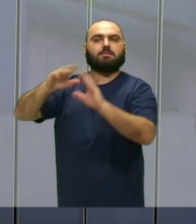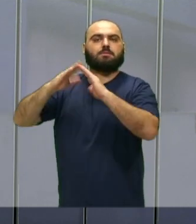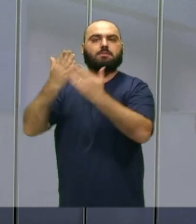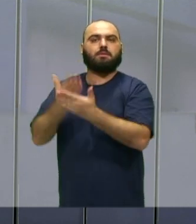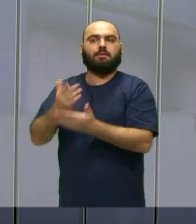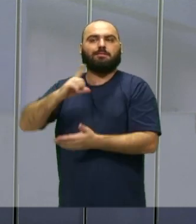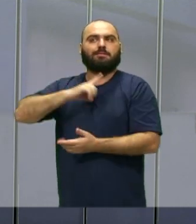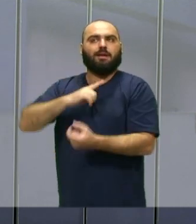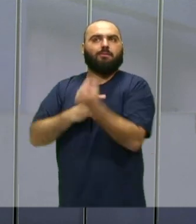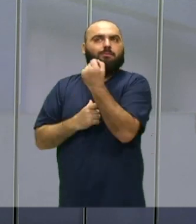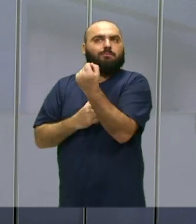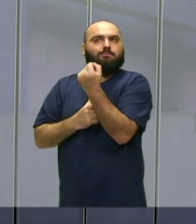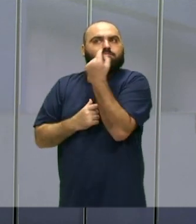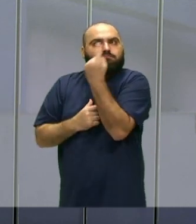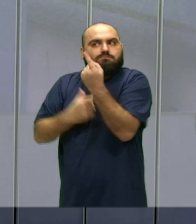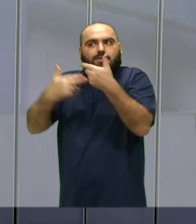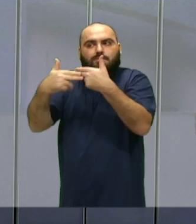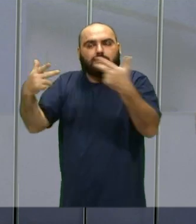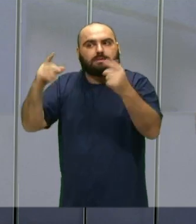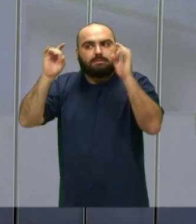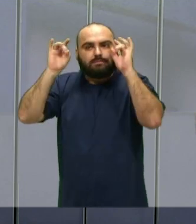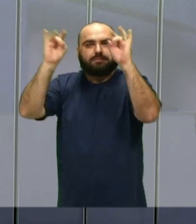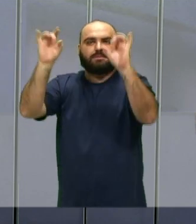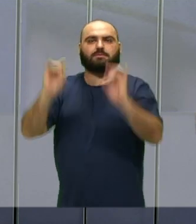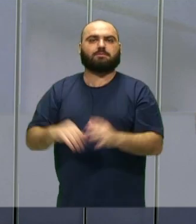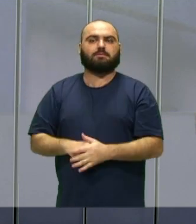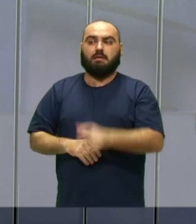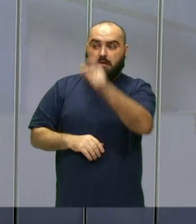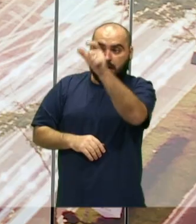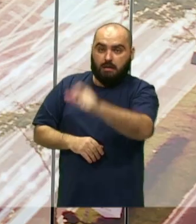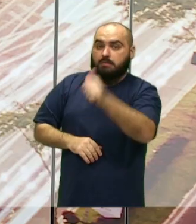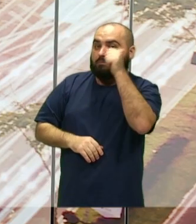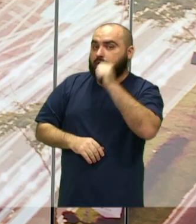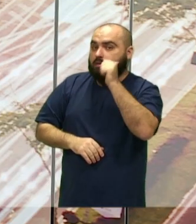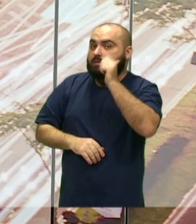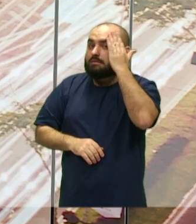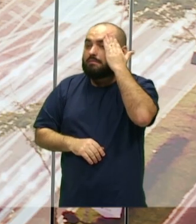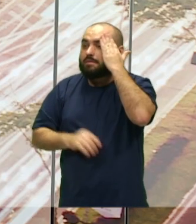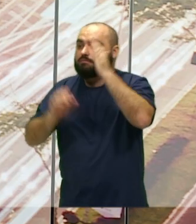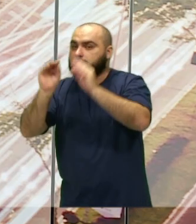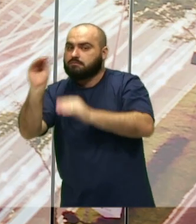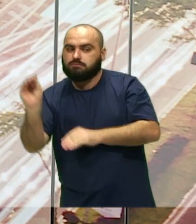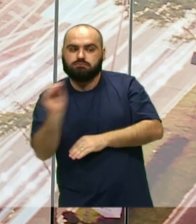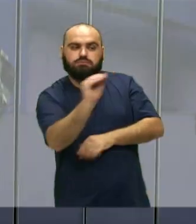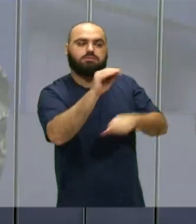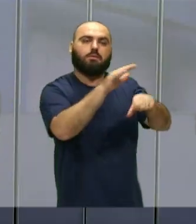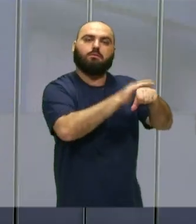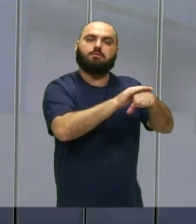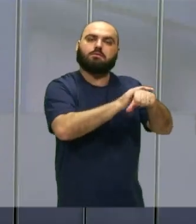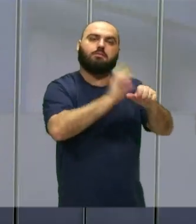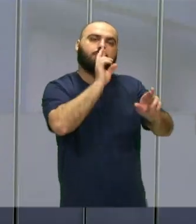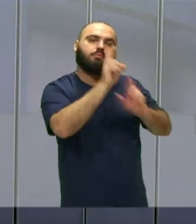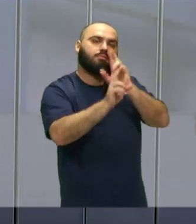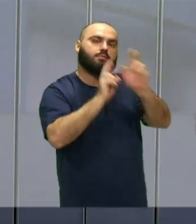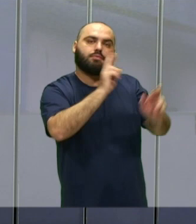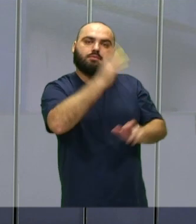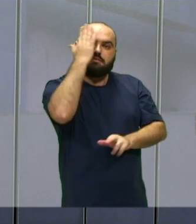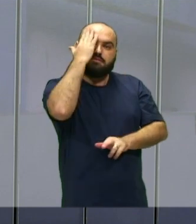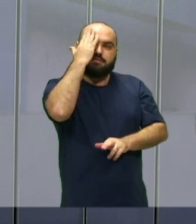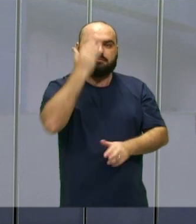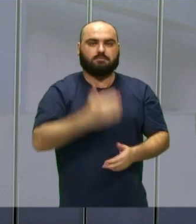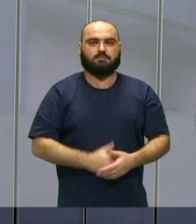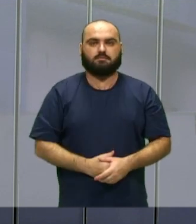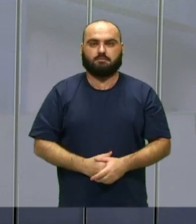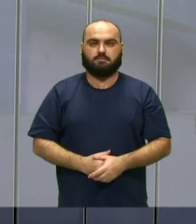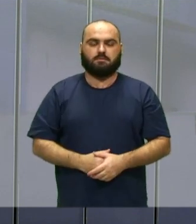escolas, para essas meninas e meninos saberem falar com alguém, que alguém possa dar resposta para eles. Foi importante, foi